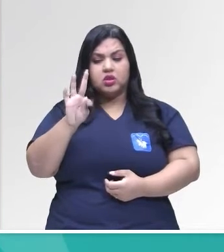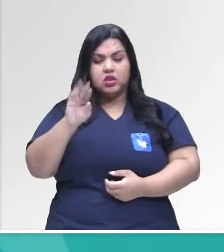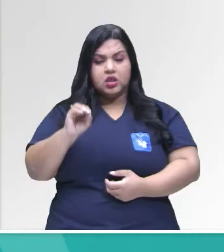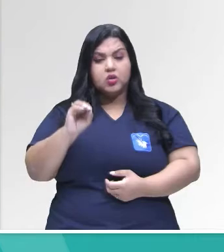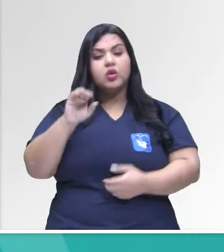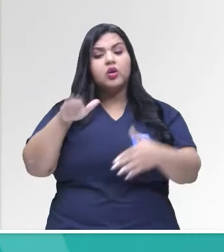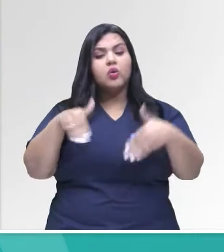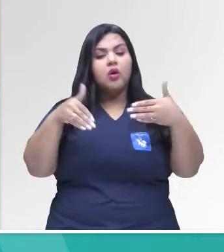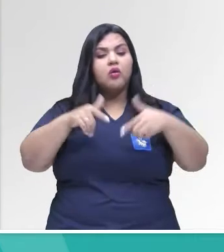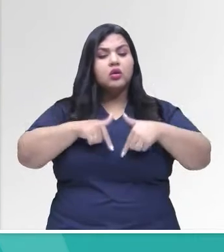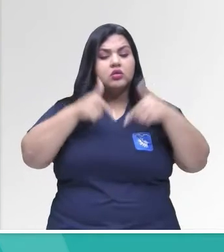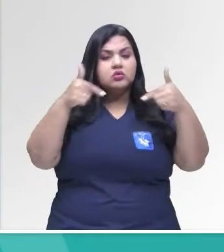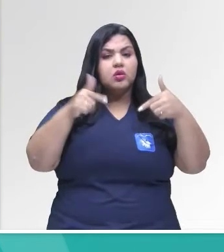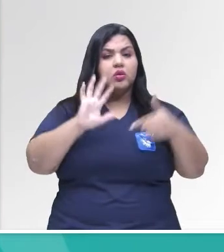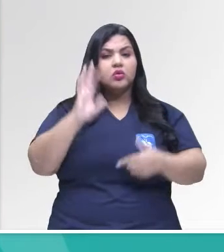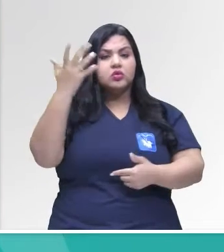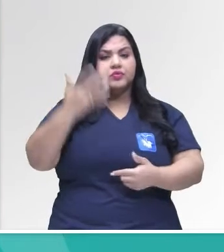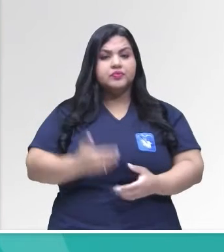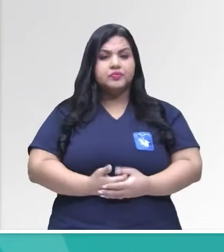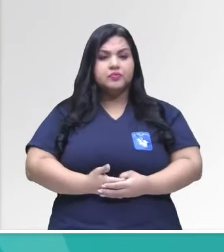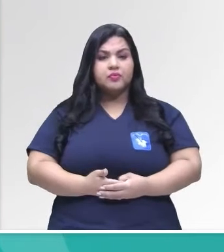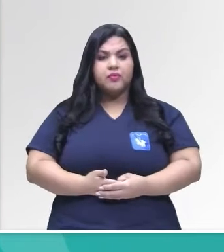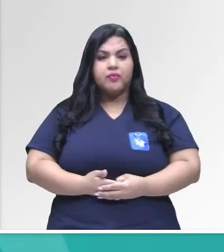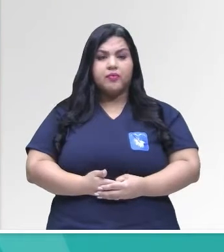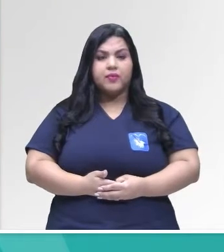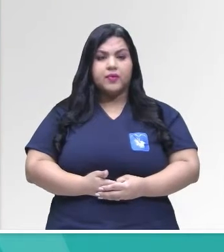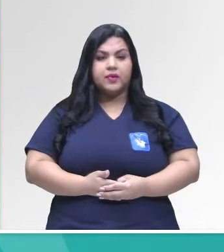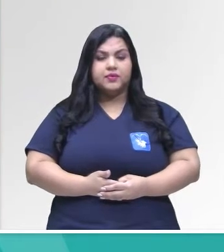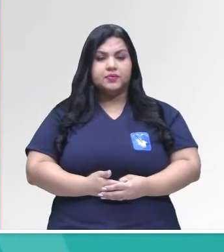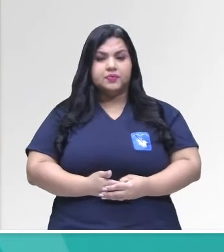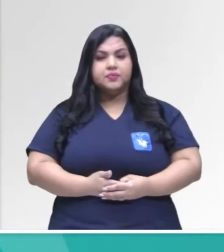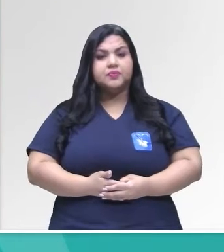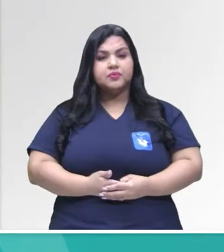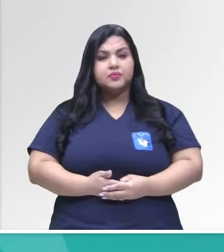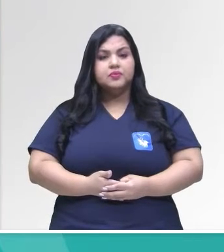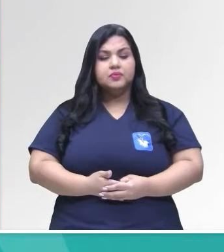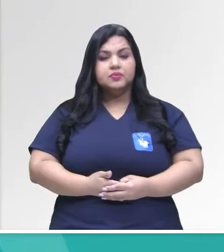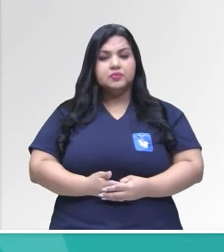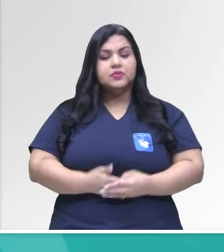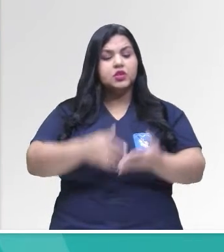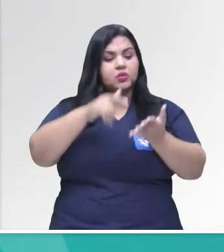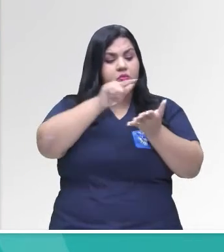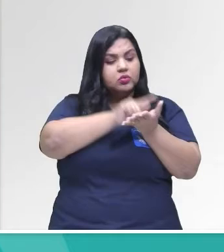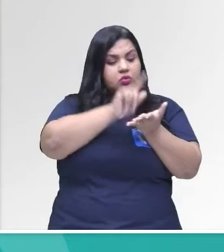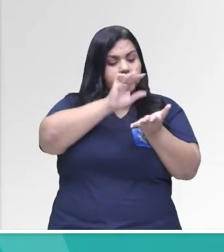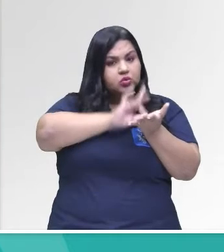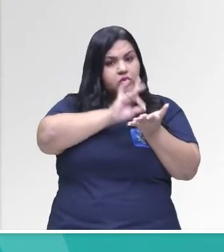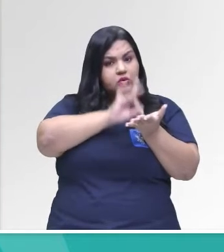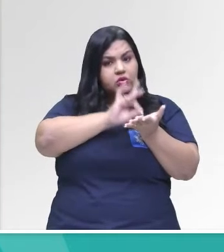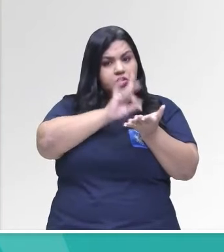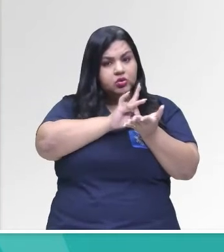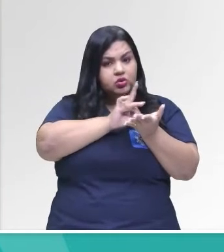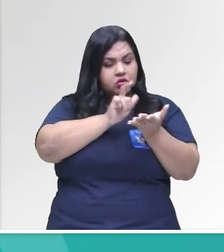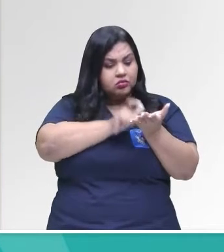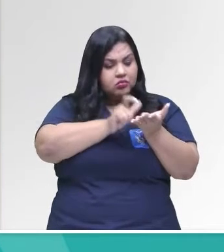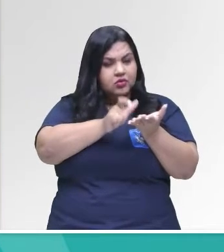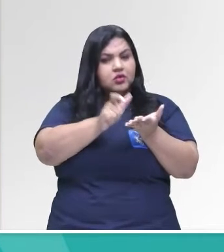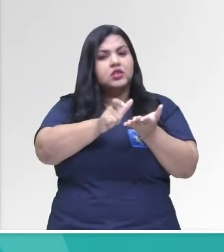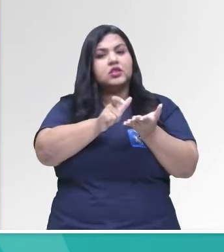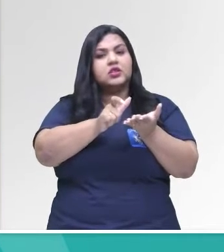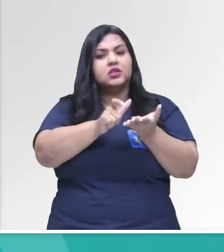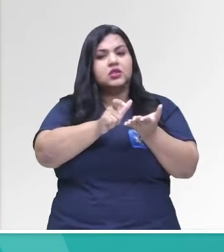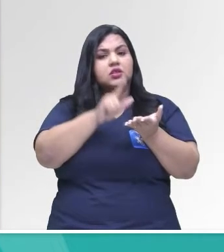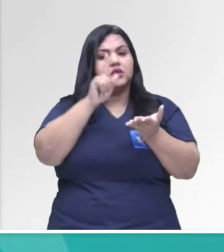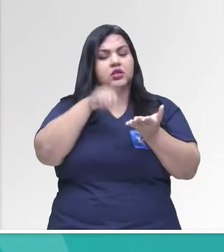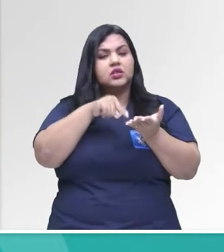pelo verbo. Então, post-it notes were accidentally invented by Spencer Silver. Então, os post-it notes, é assim que